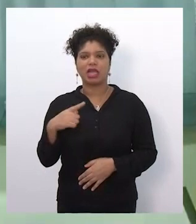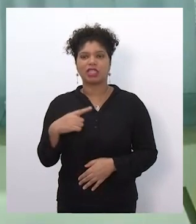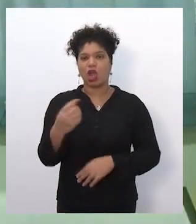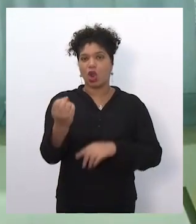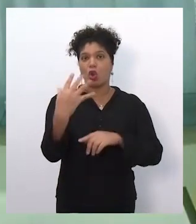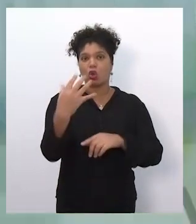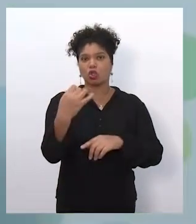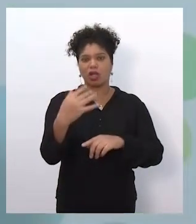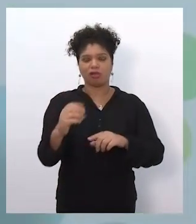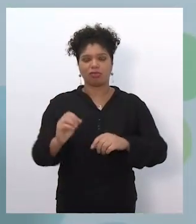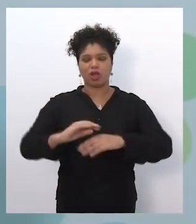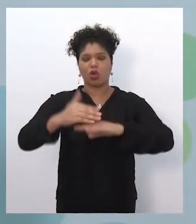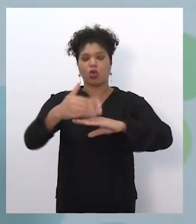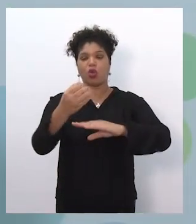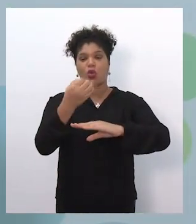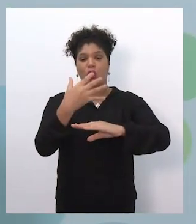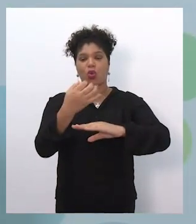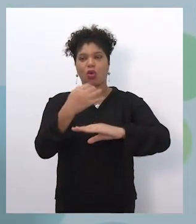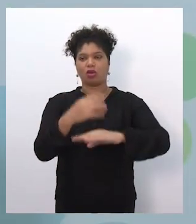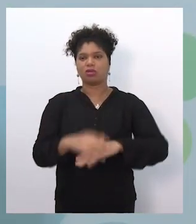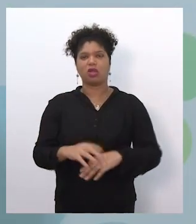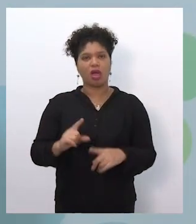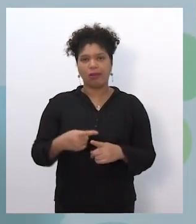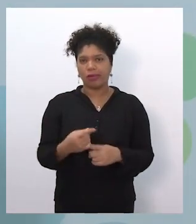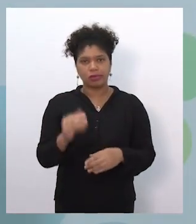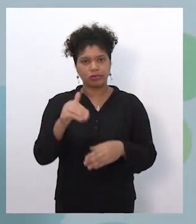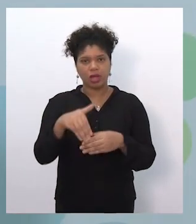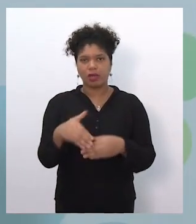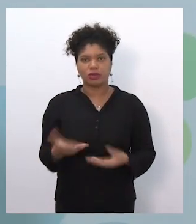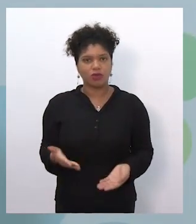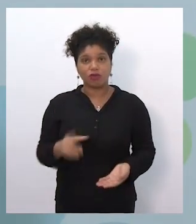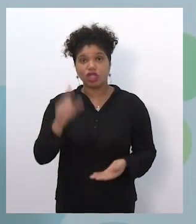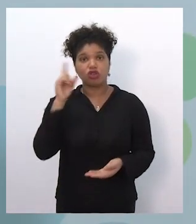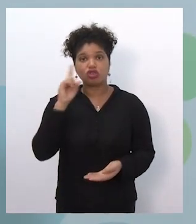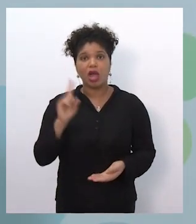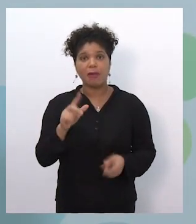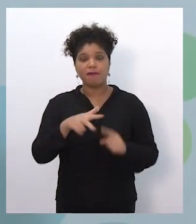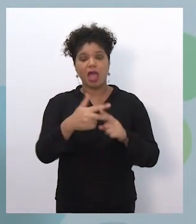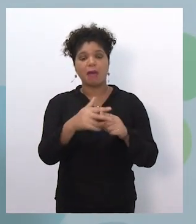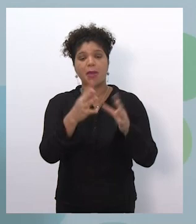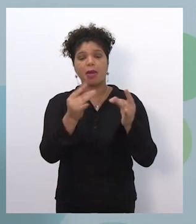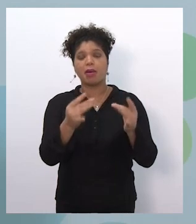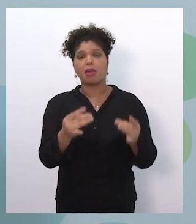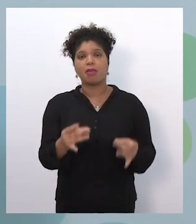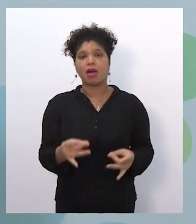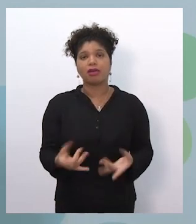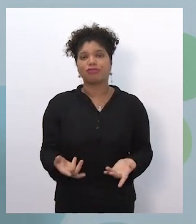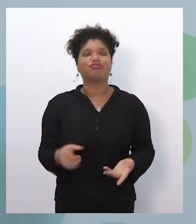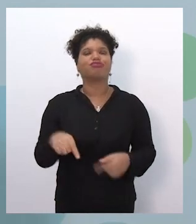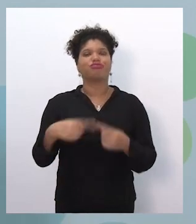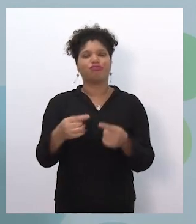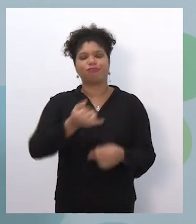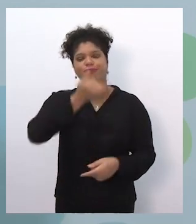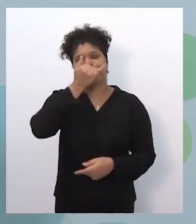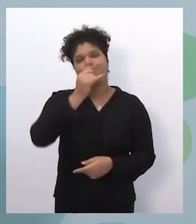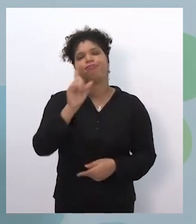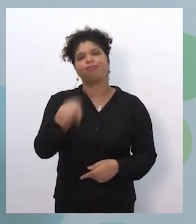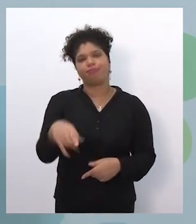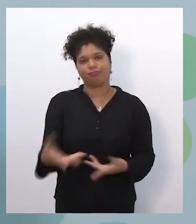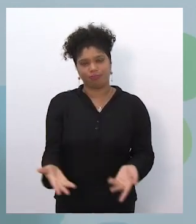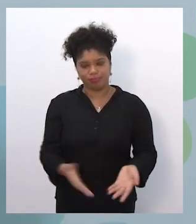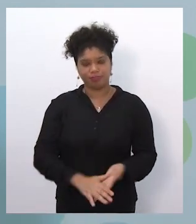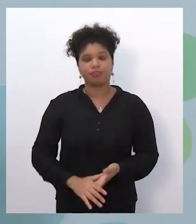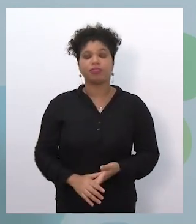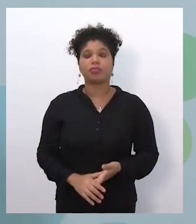nossa, tem luzinha. Só que é uma porcaria, porque você não se atentou nas especificações, né? Então, como a gente está